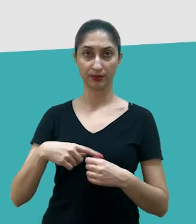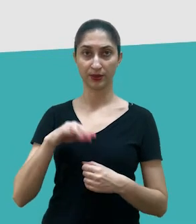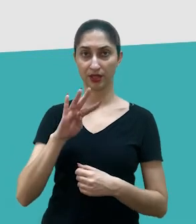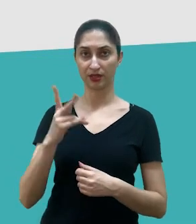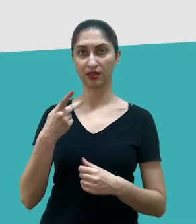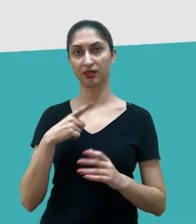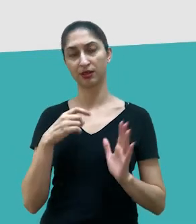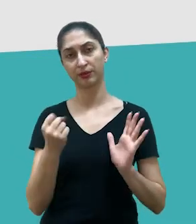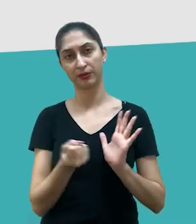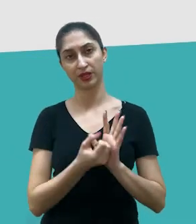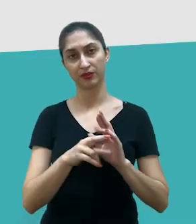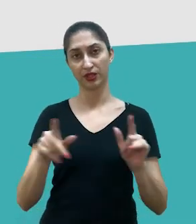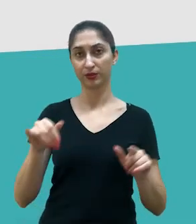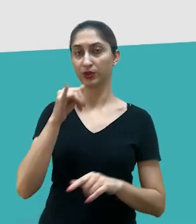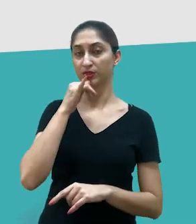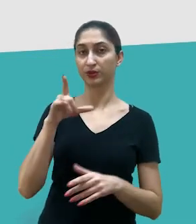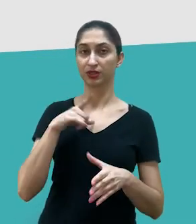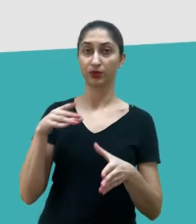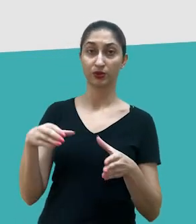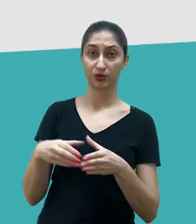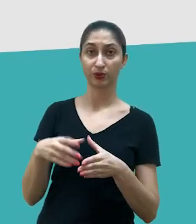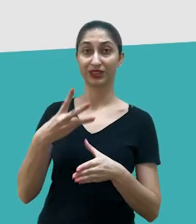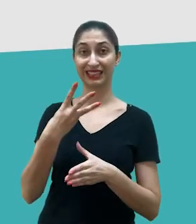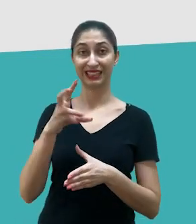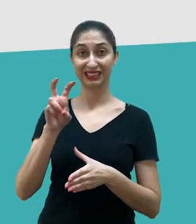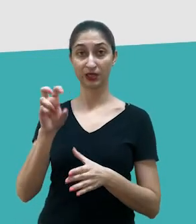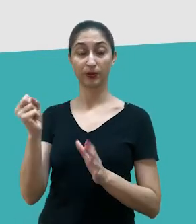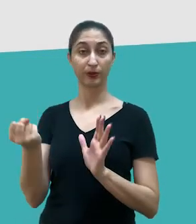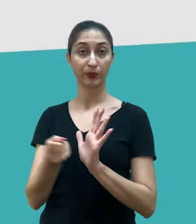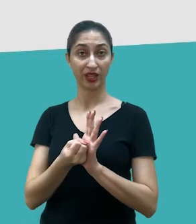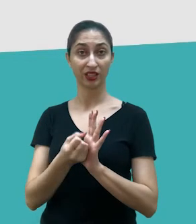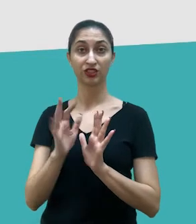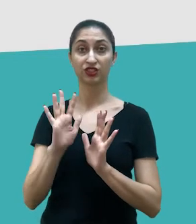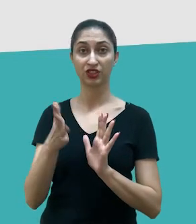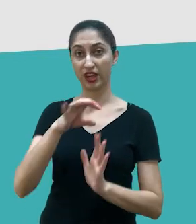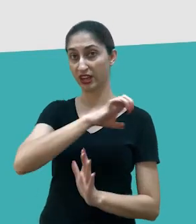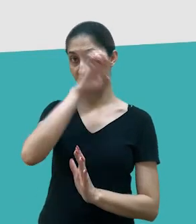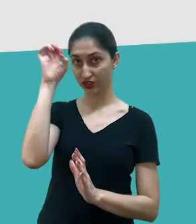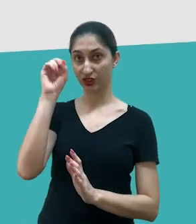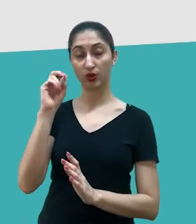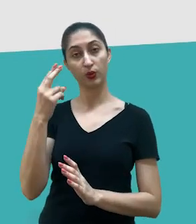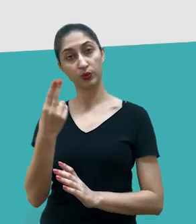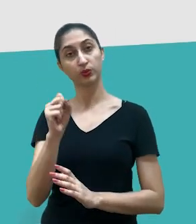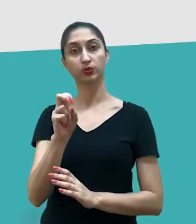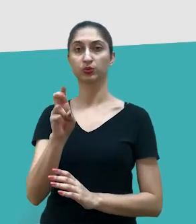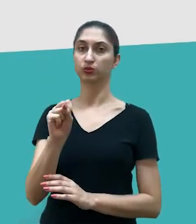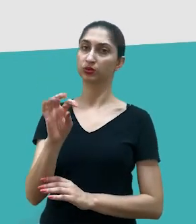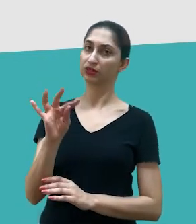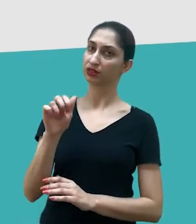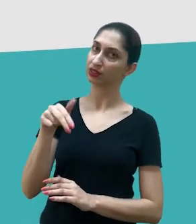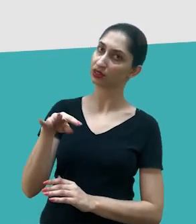diversas marcas. Eu trabalho com um coletivo de mais de 35 marcas, que ou são éticas, ou são sustentáveis, ou